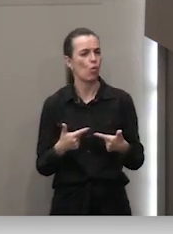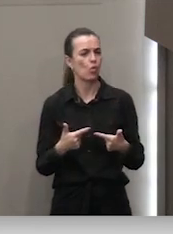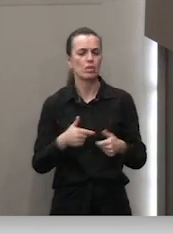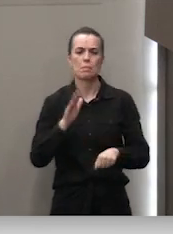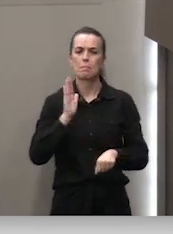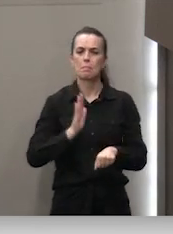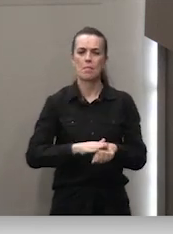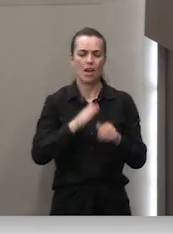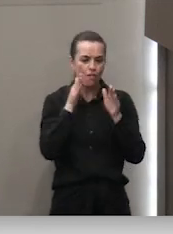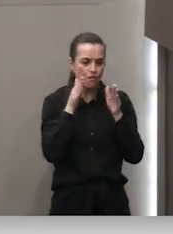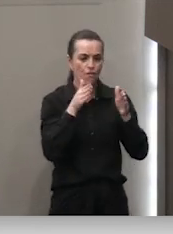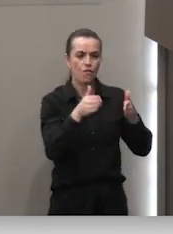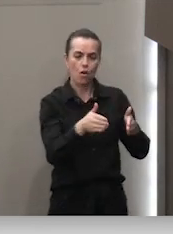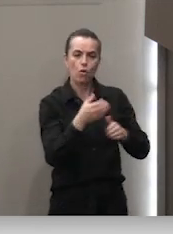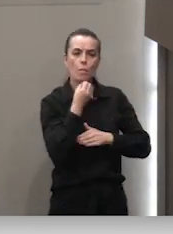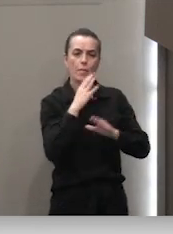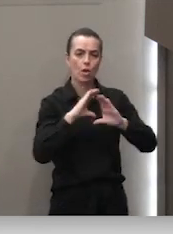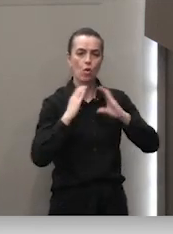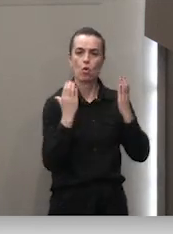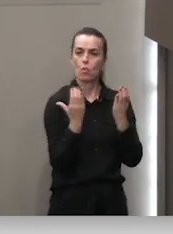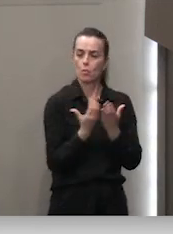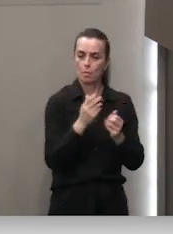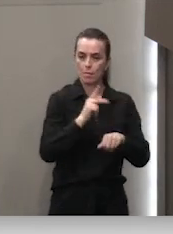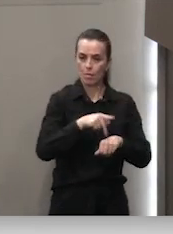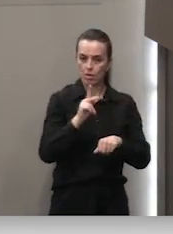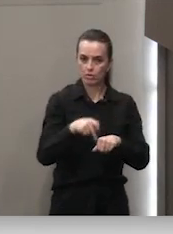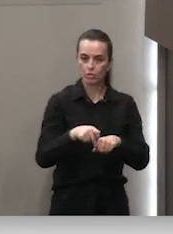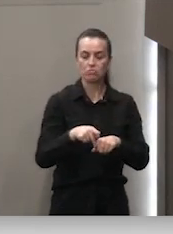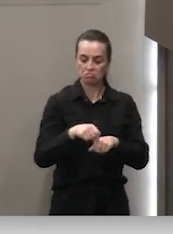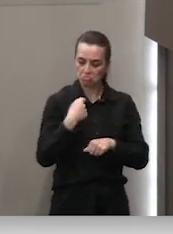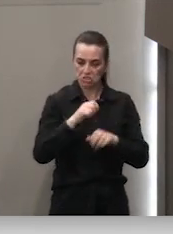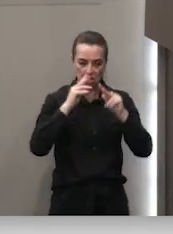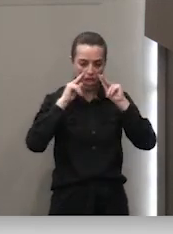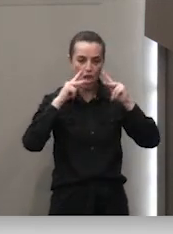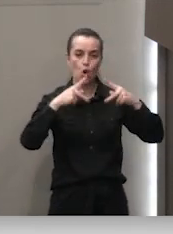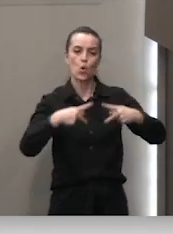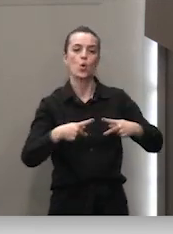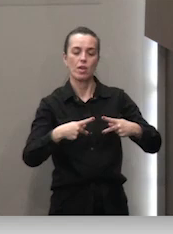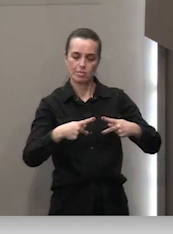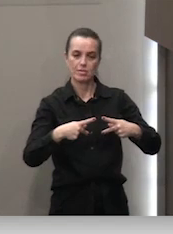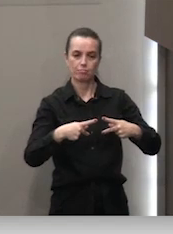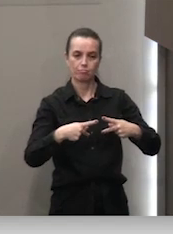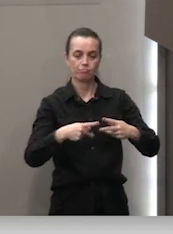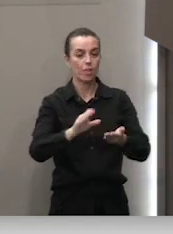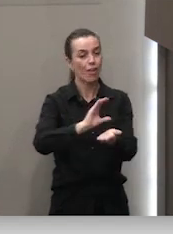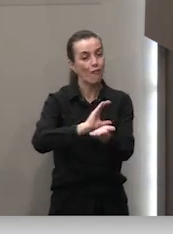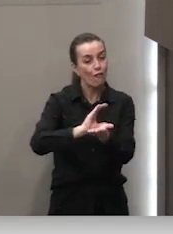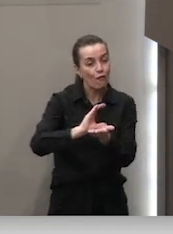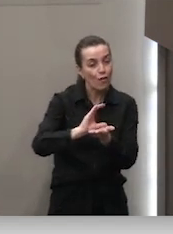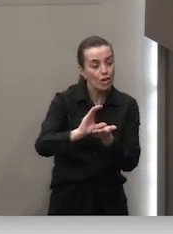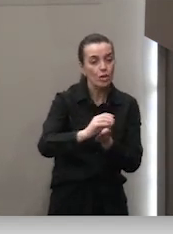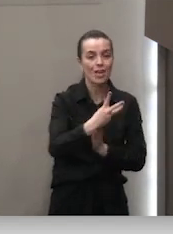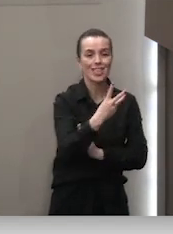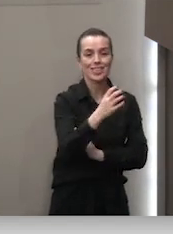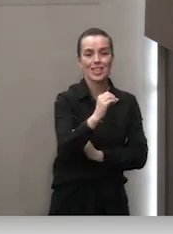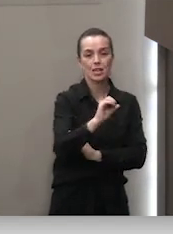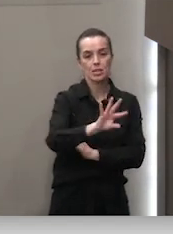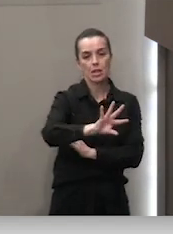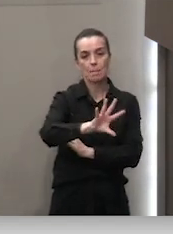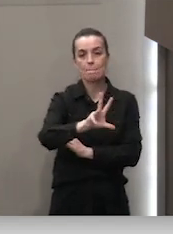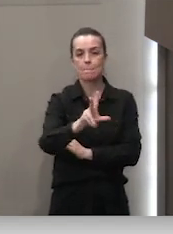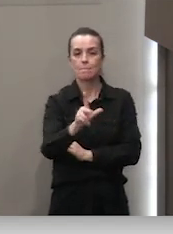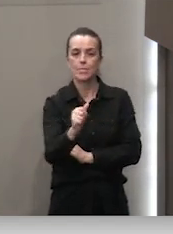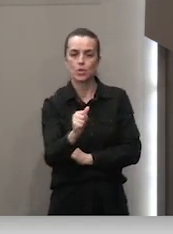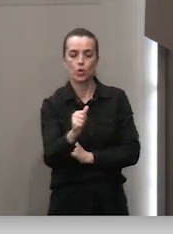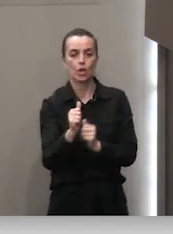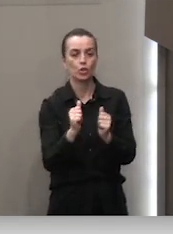vez mais voltadas para o bem da comunidade, isso tem que ser reconhecido, né? Um investimento de 30 milhões ali,